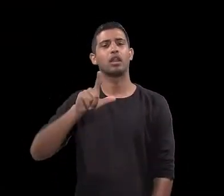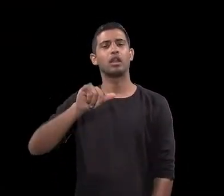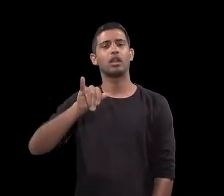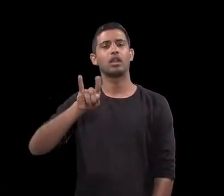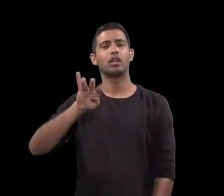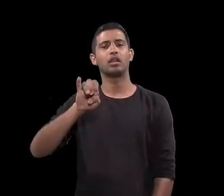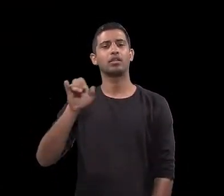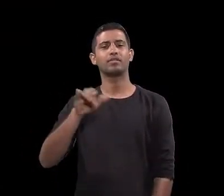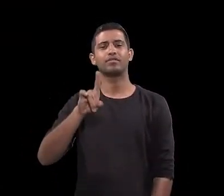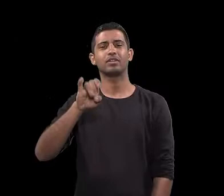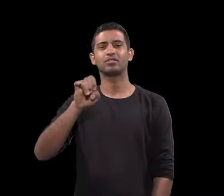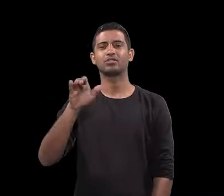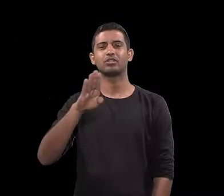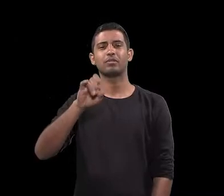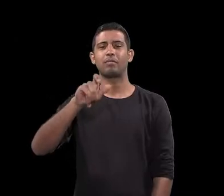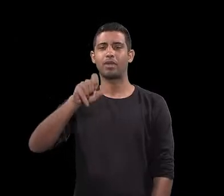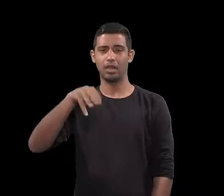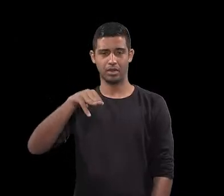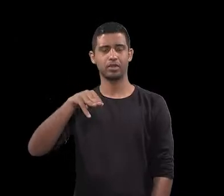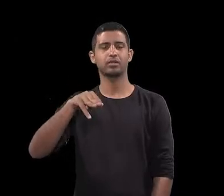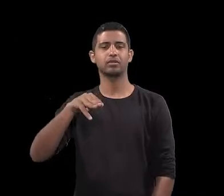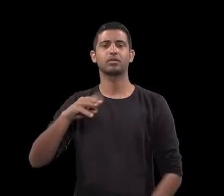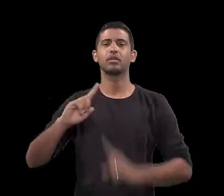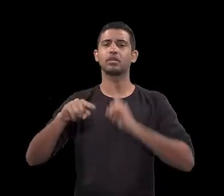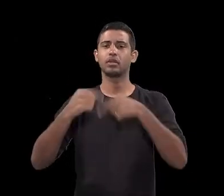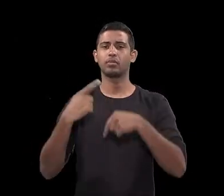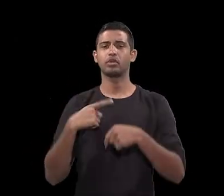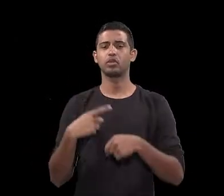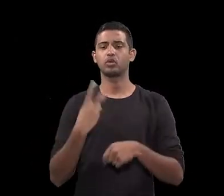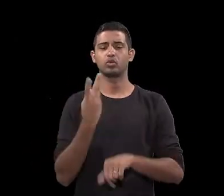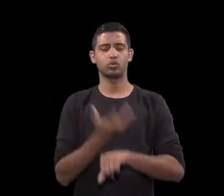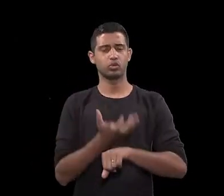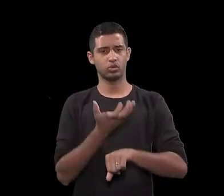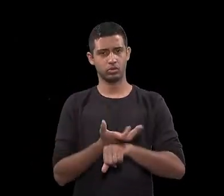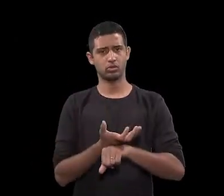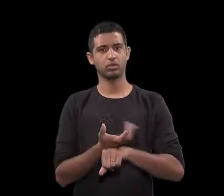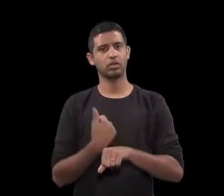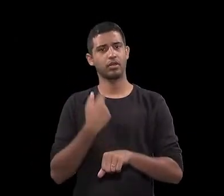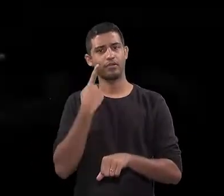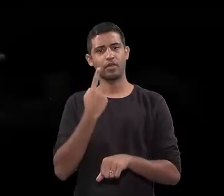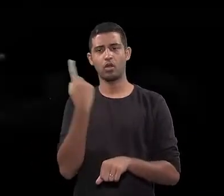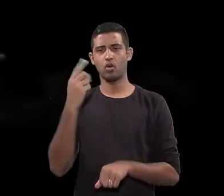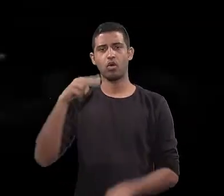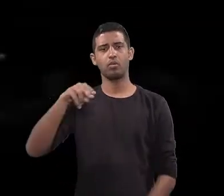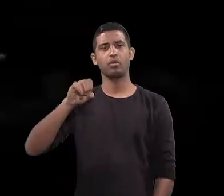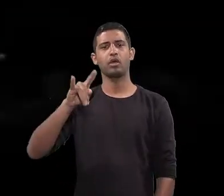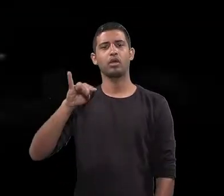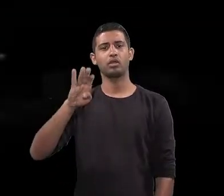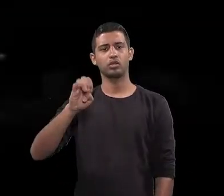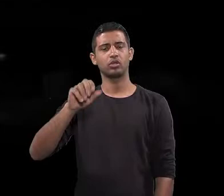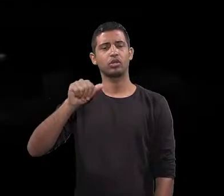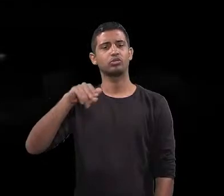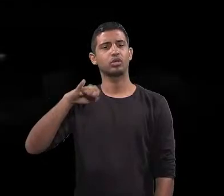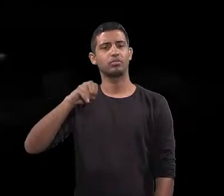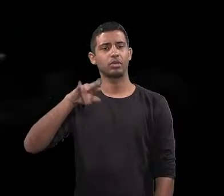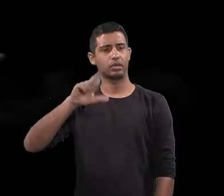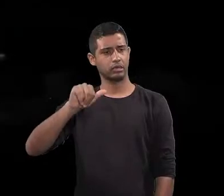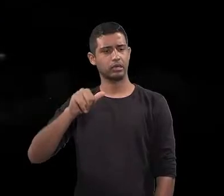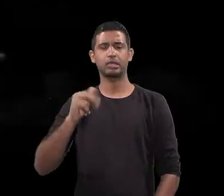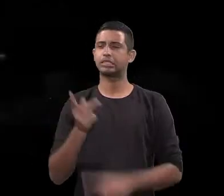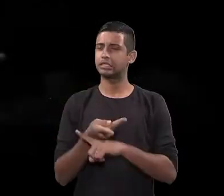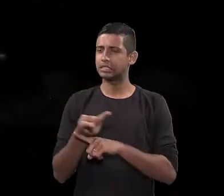Livre de Berlim, a Freie Universität Berlin, e fiz 2 matérias, estudos norte-americanos e